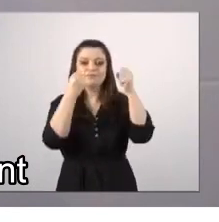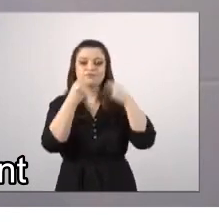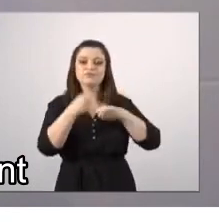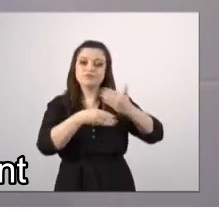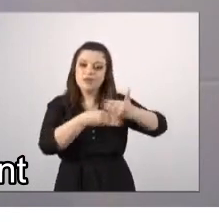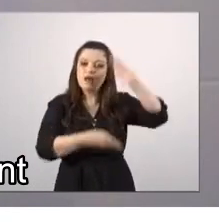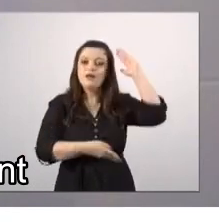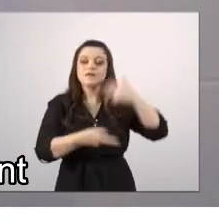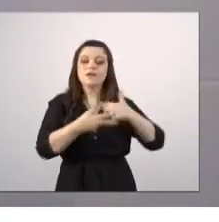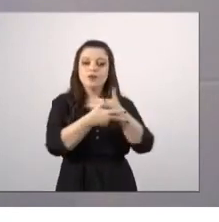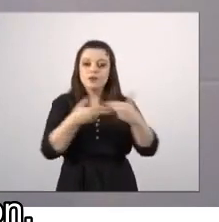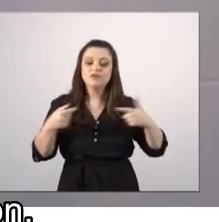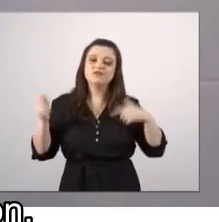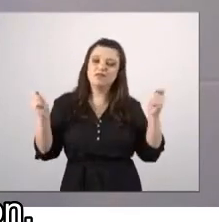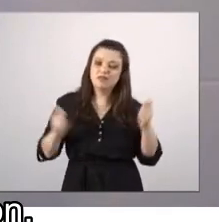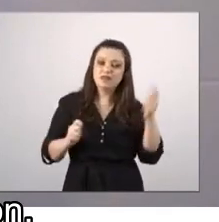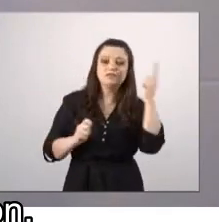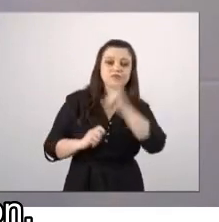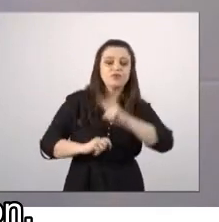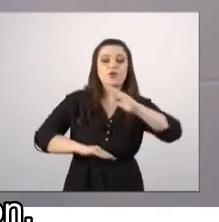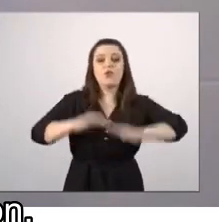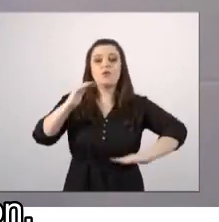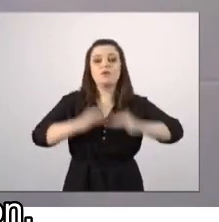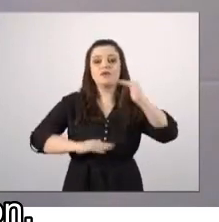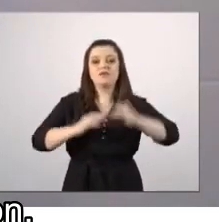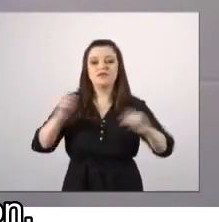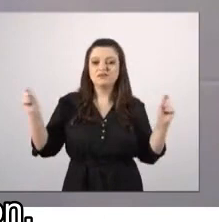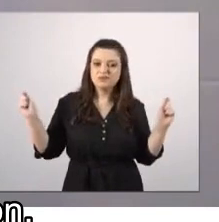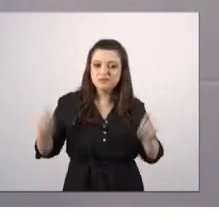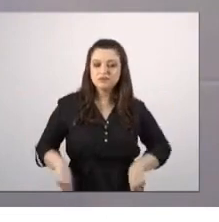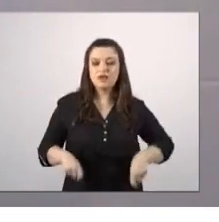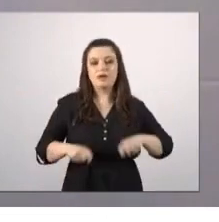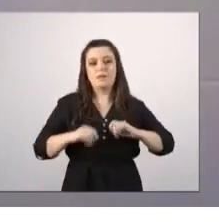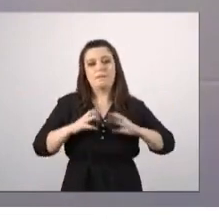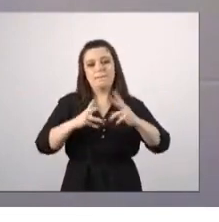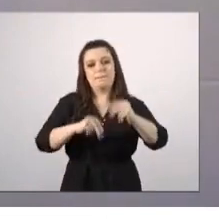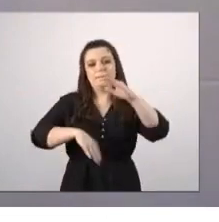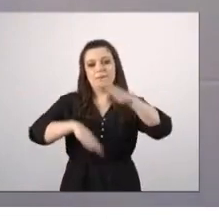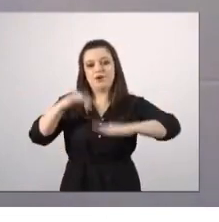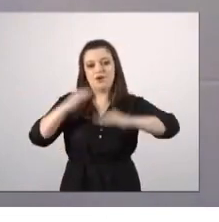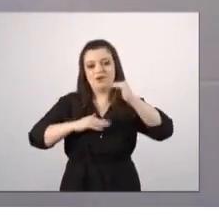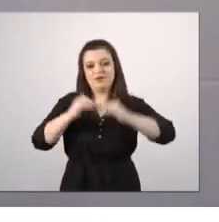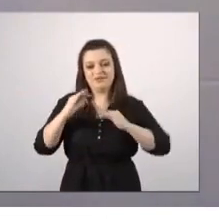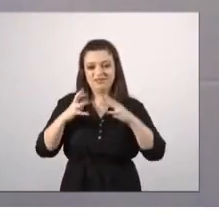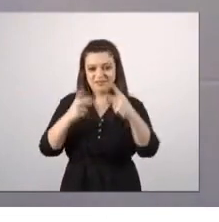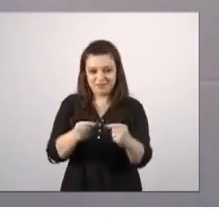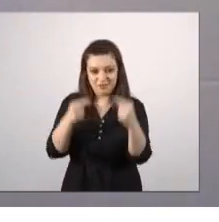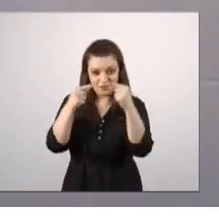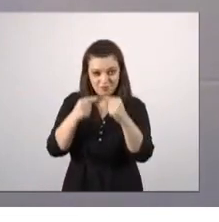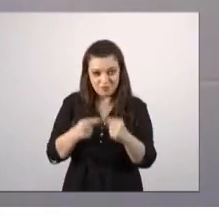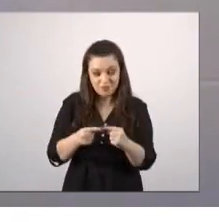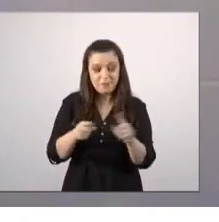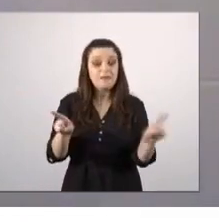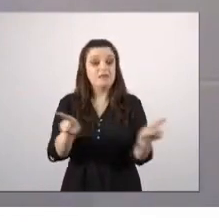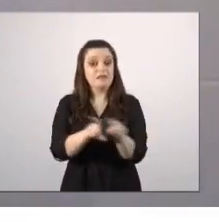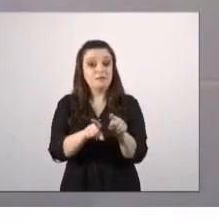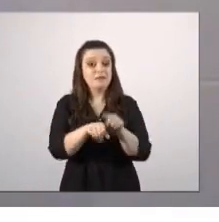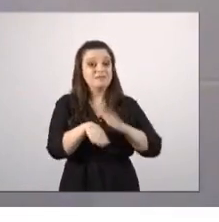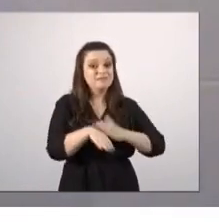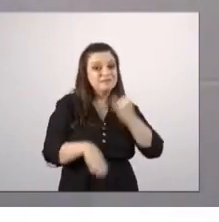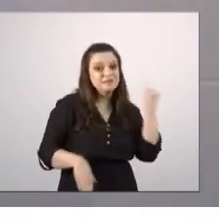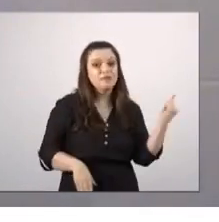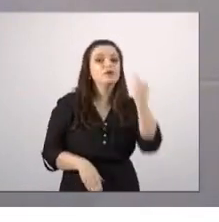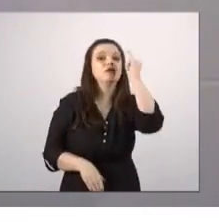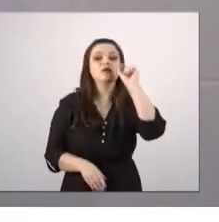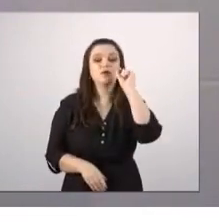competências transversais, que se incorporam em todas as profissões, mas mais importante do que isso, na vida de cada um